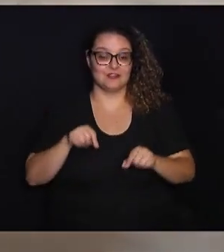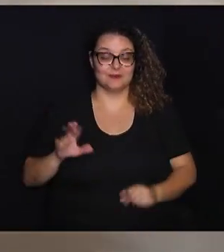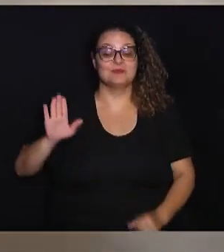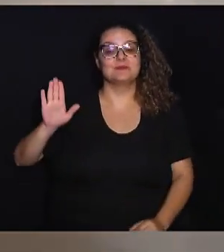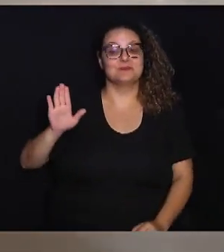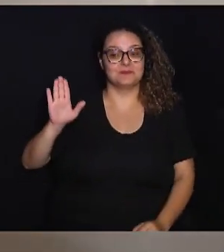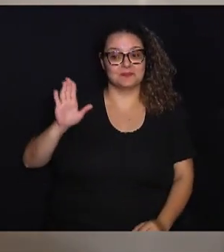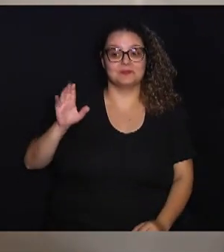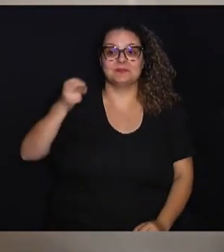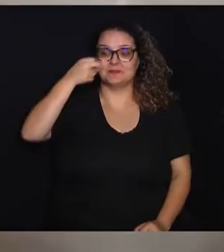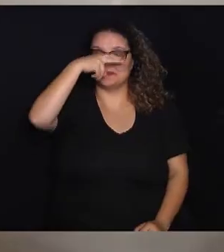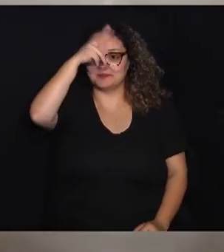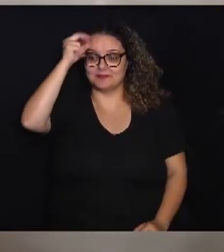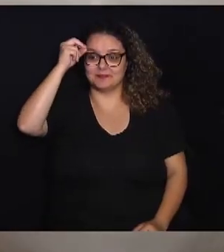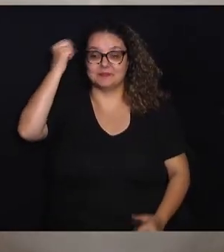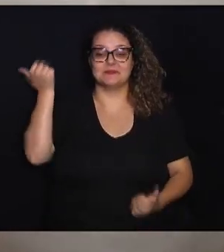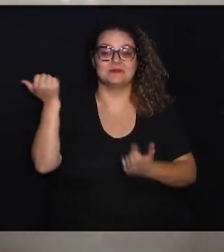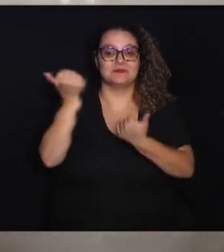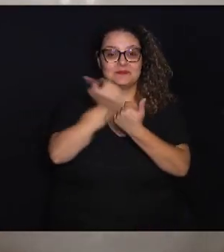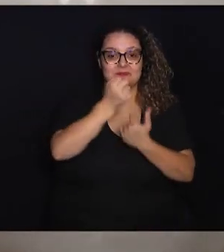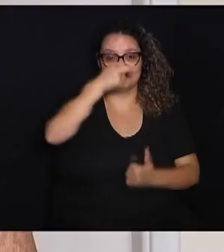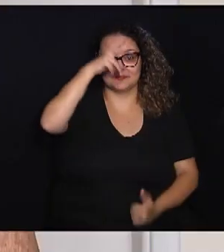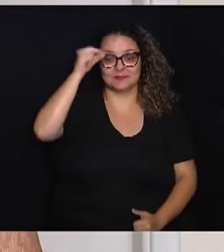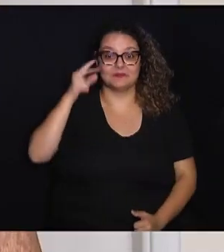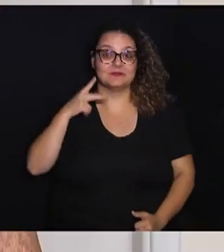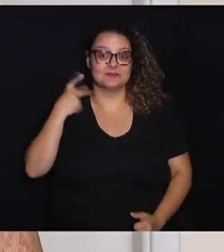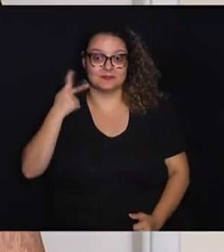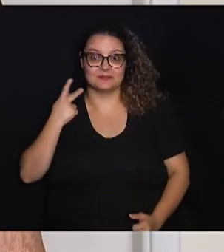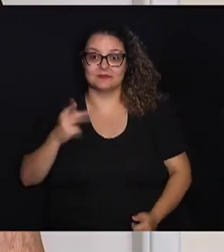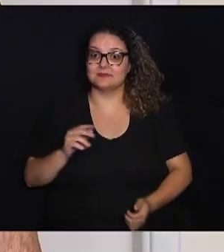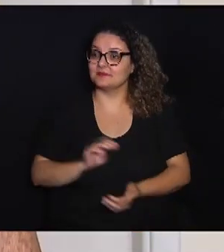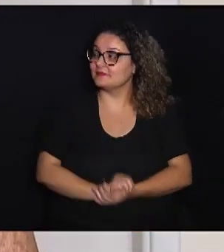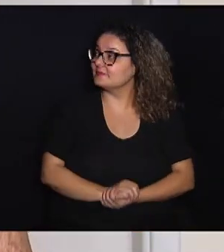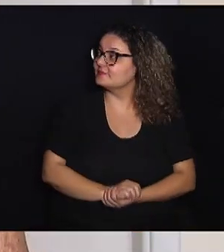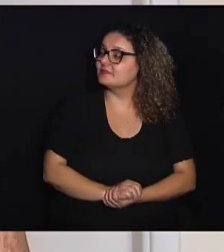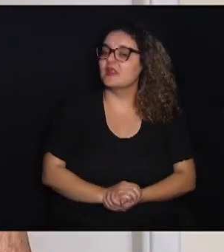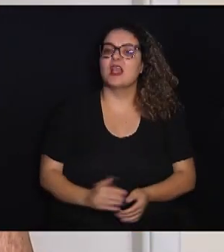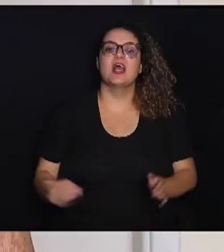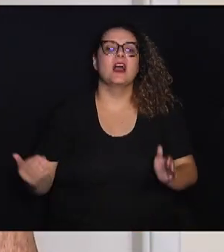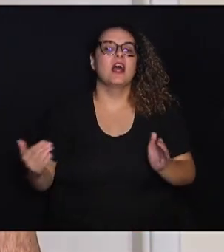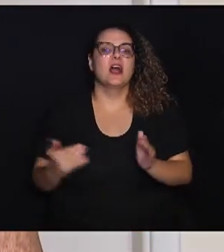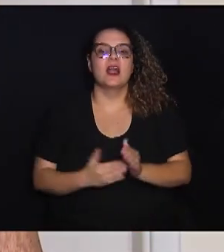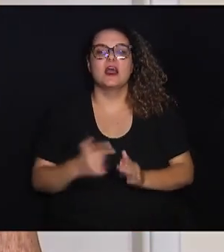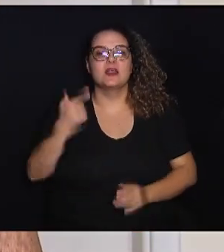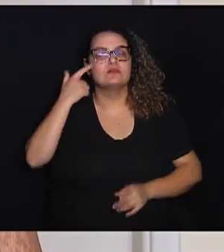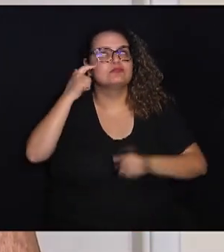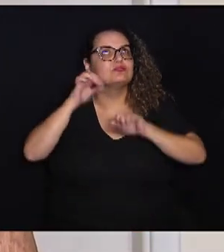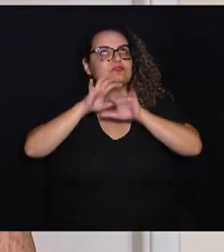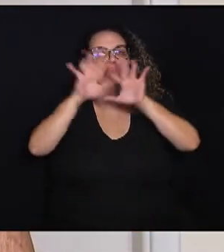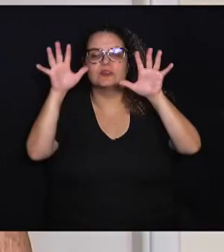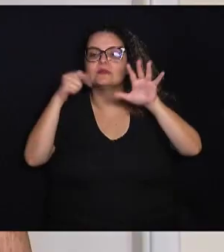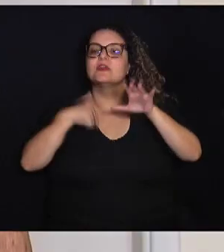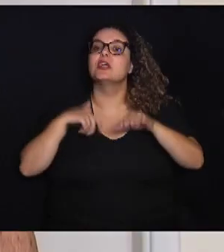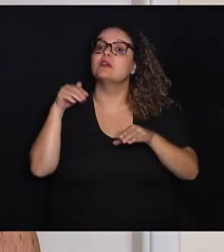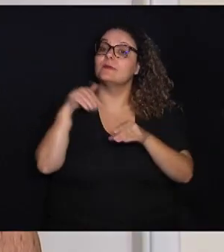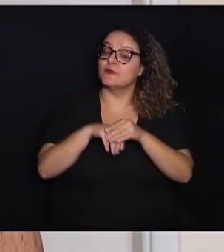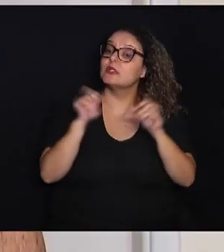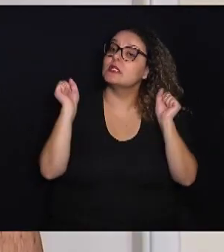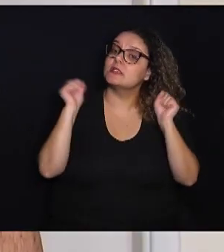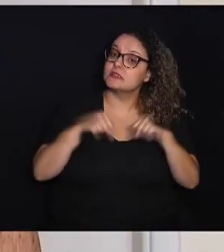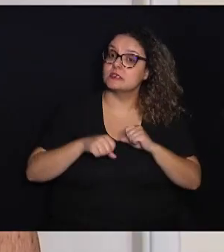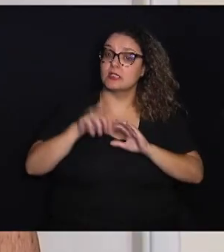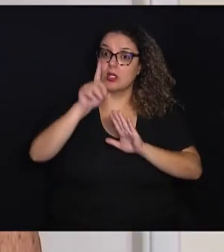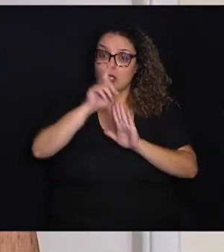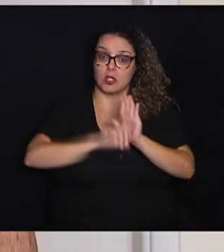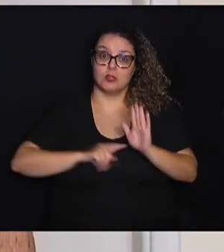candidatos a prefeito, vice-prefeito e vereador. Enquanto eu estiver lúcida, eu vou votar sim, porque é um